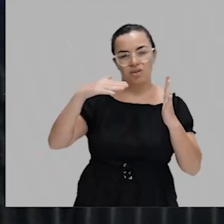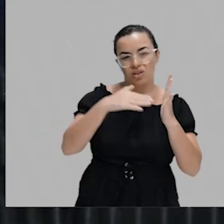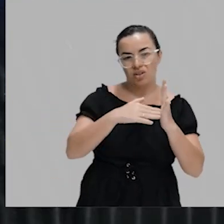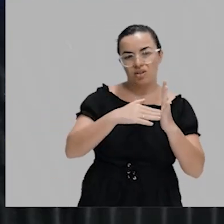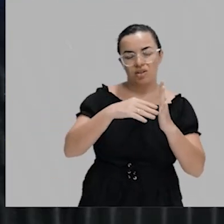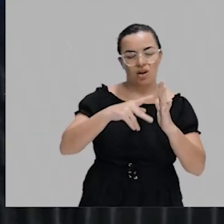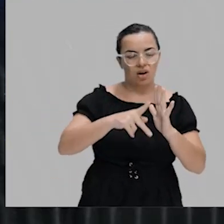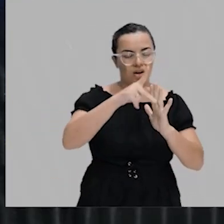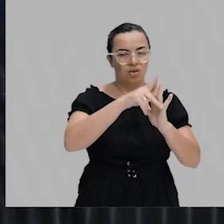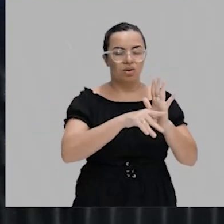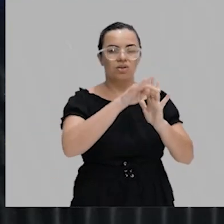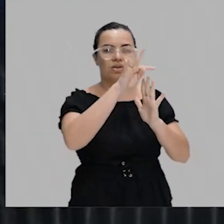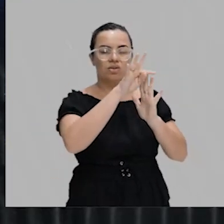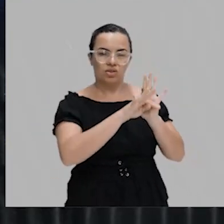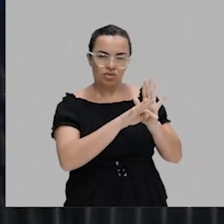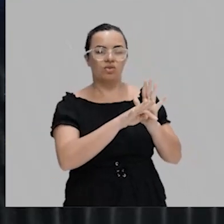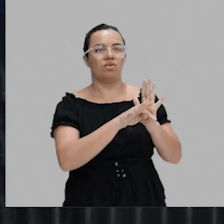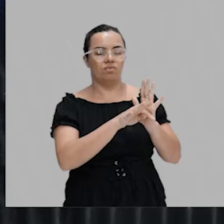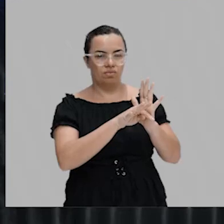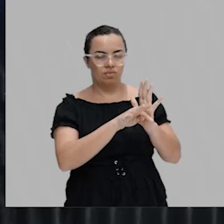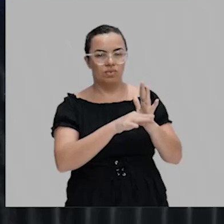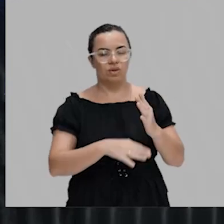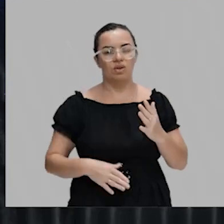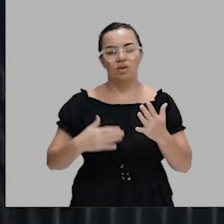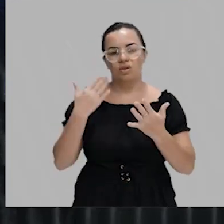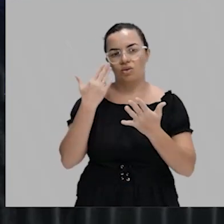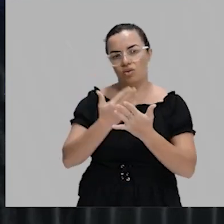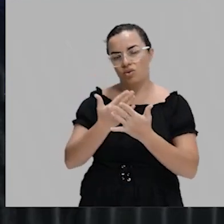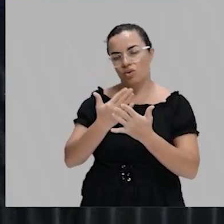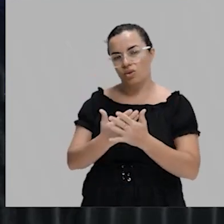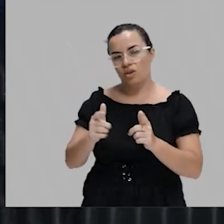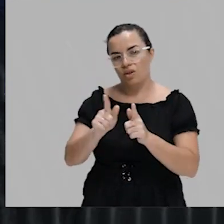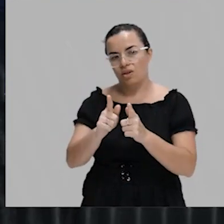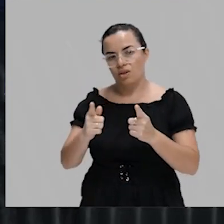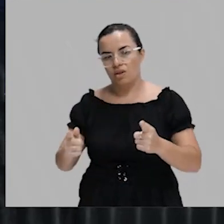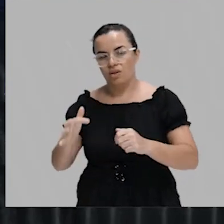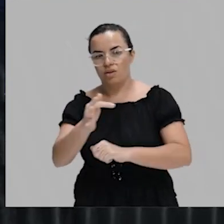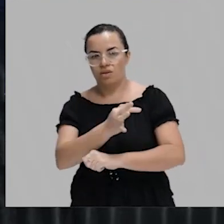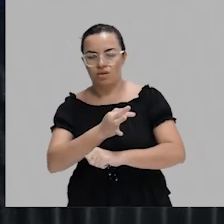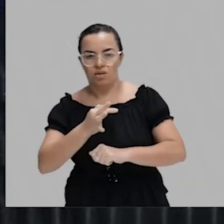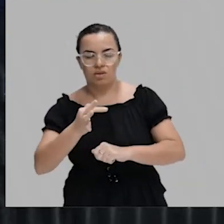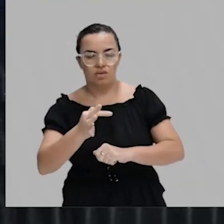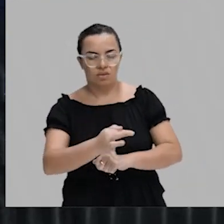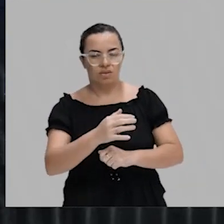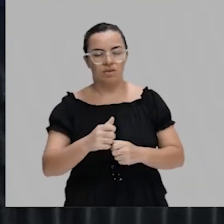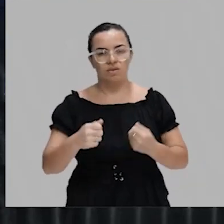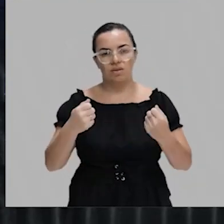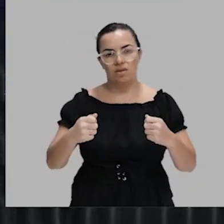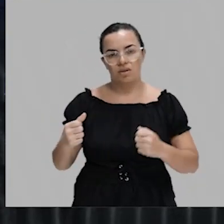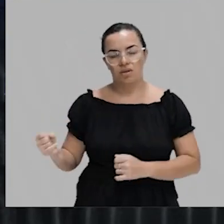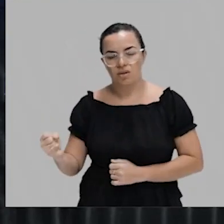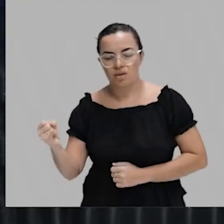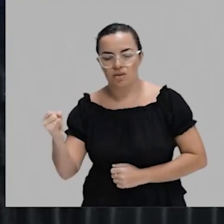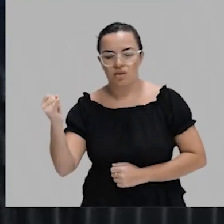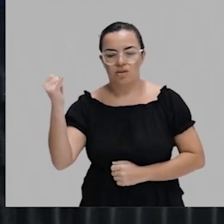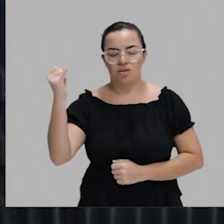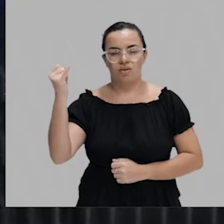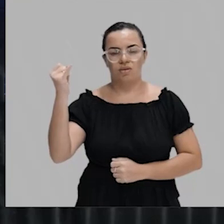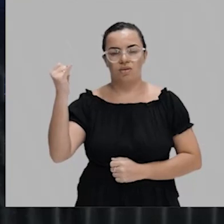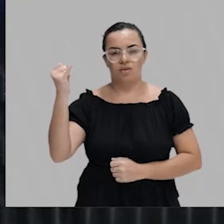produção textual. Então, gente, estudo da gramática normativa é imprescindível. Olha, imprescindível o nome aí,